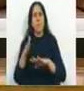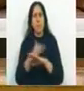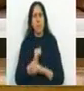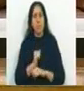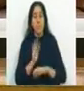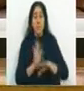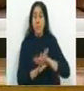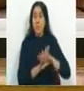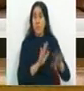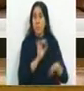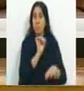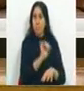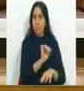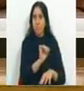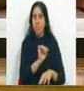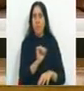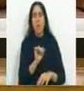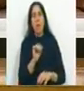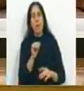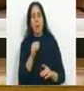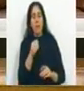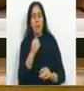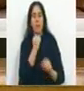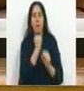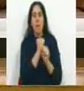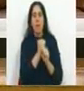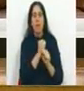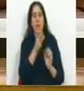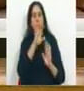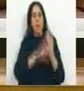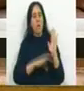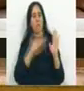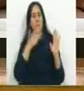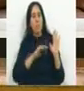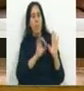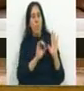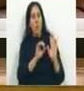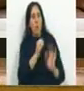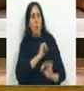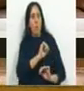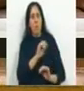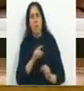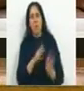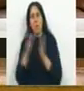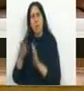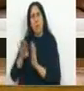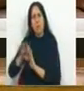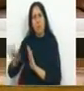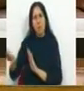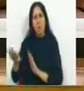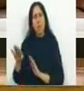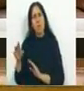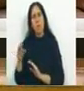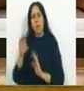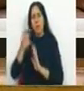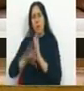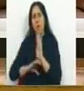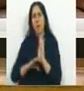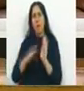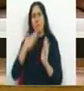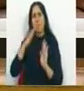entre a esquerda contra a precariedade e a direita a favor da precariedade. Que grande